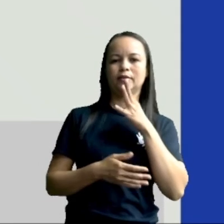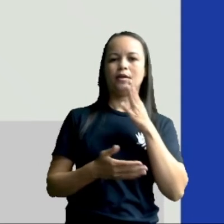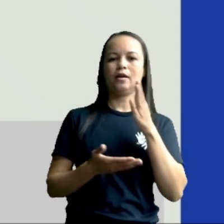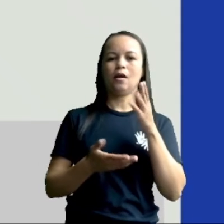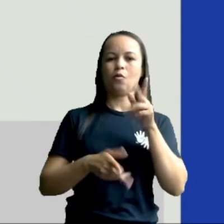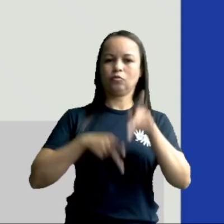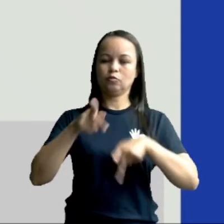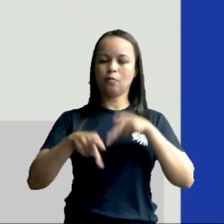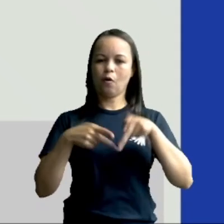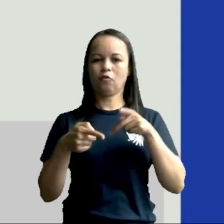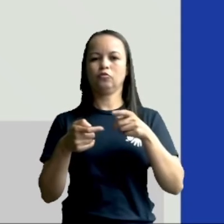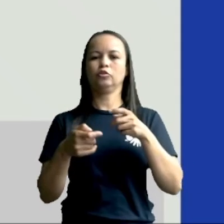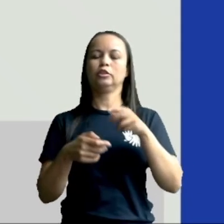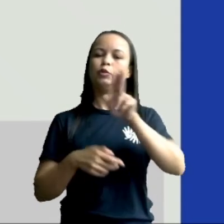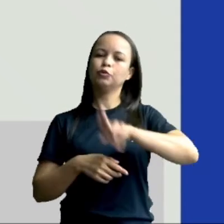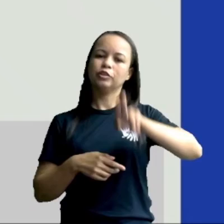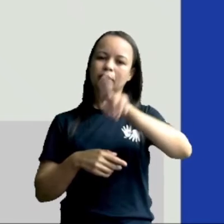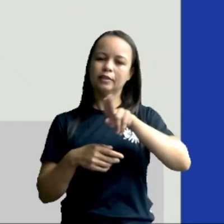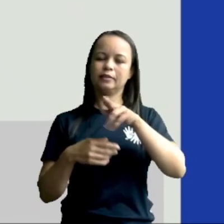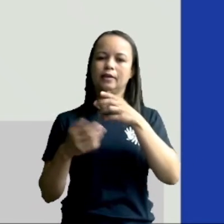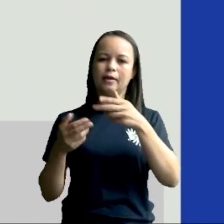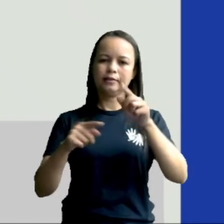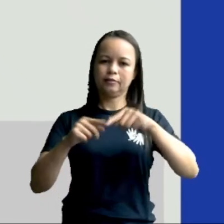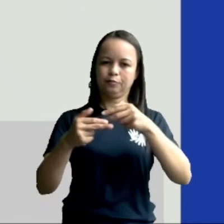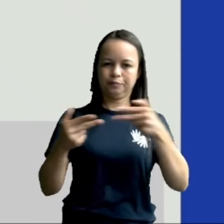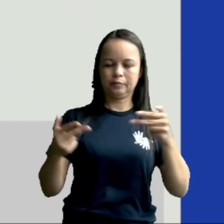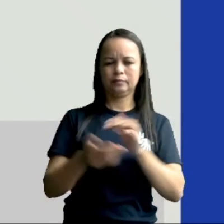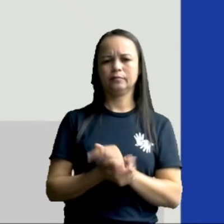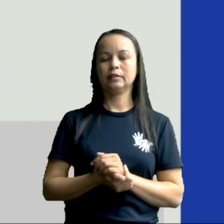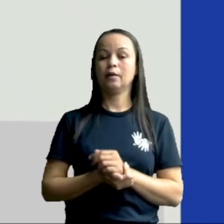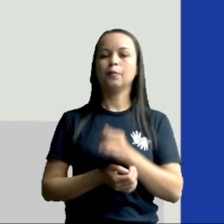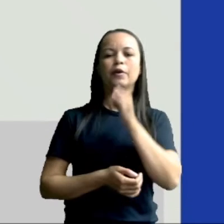assim? Os índios, eles utilizam,